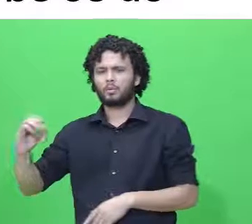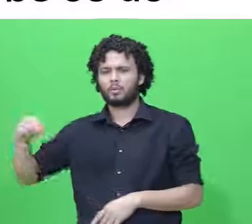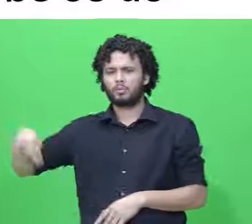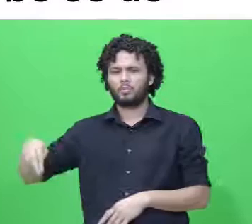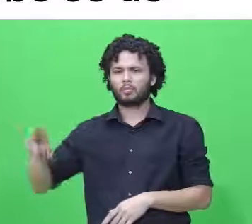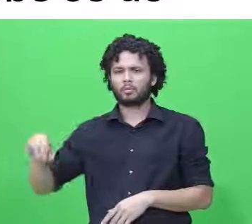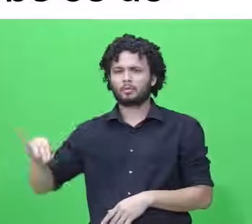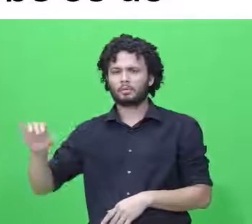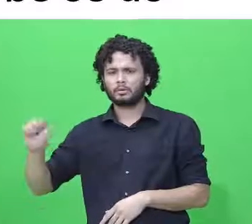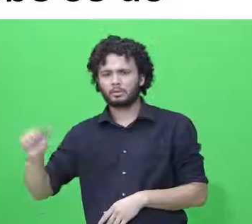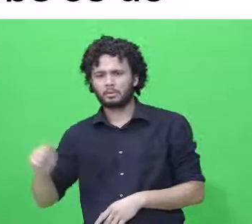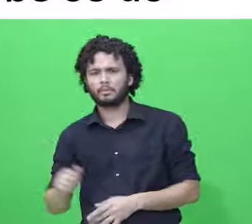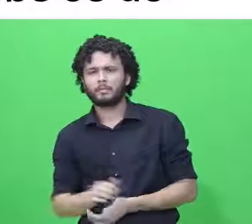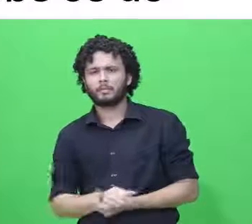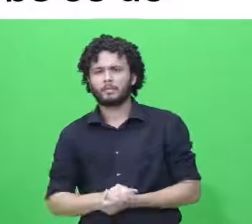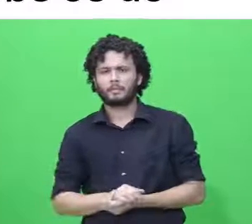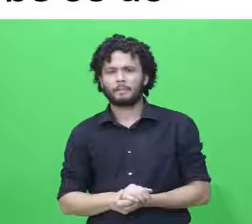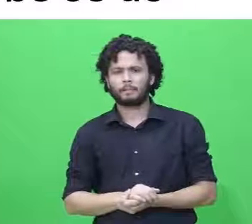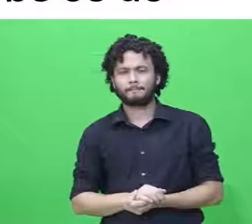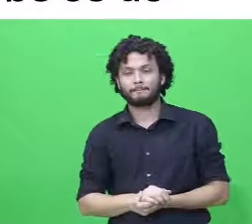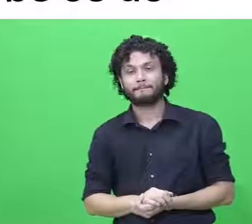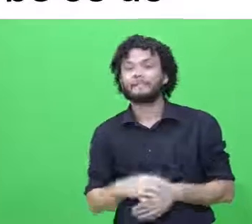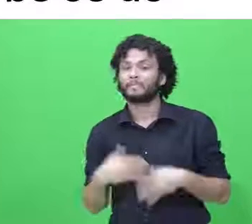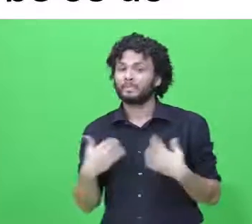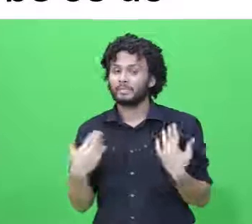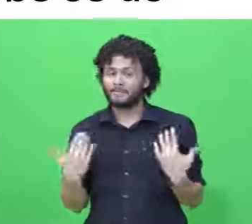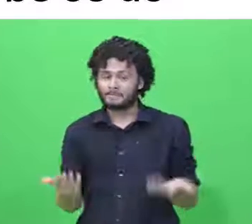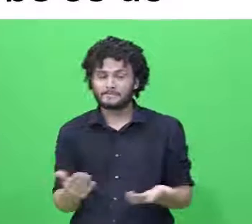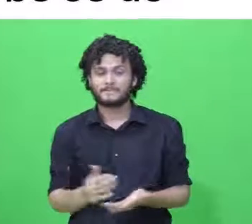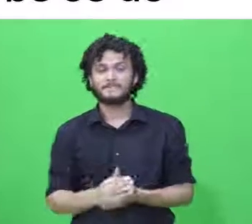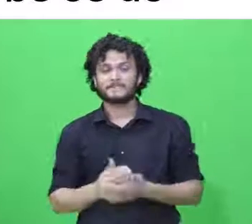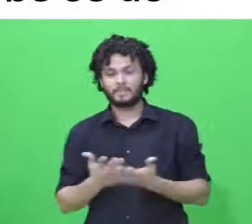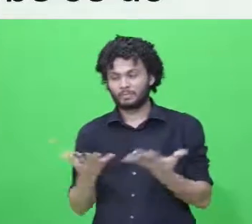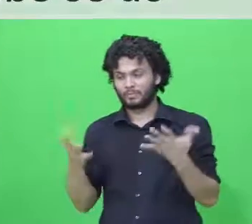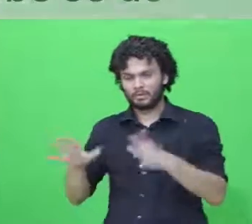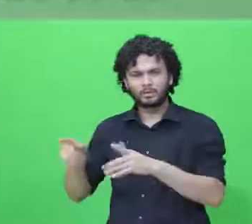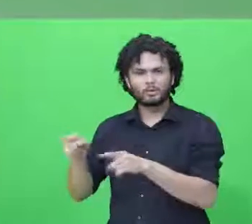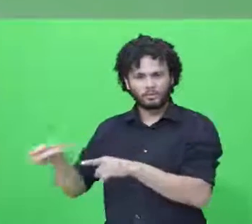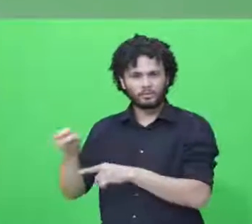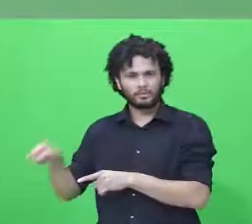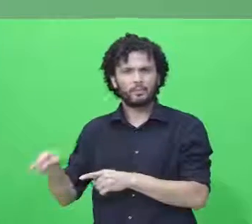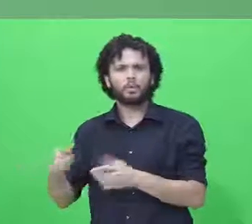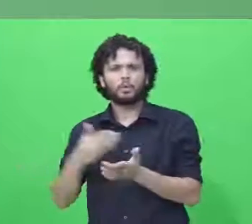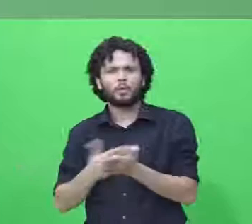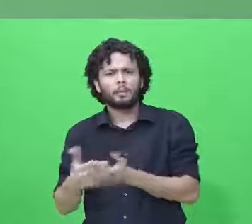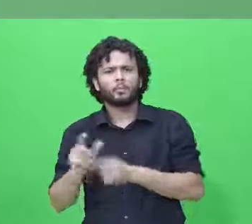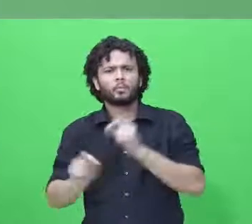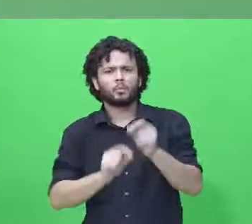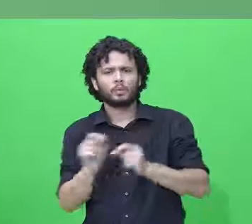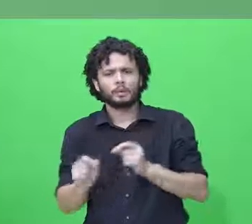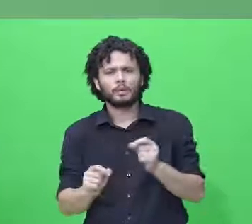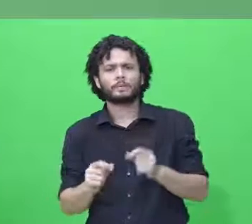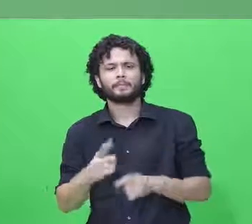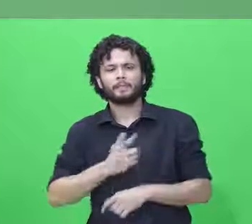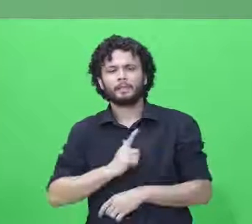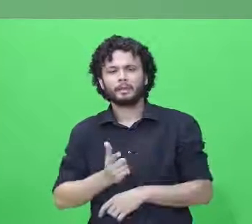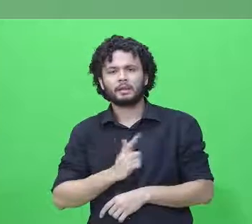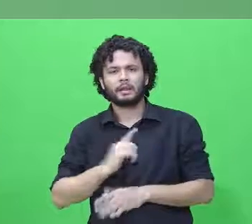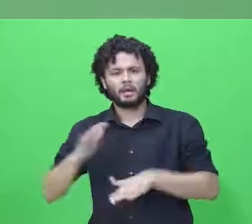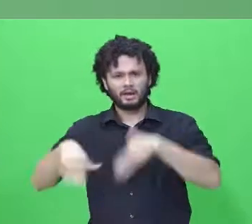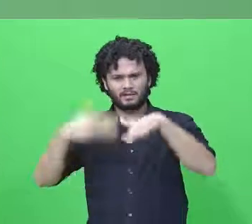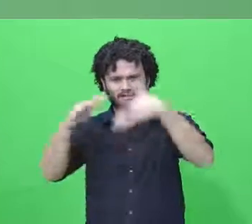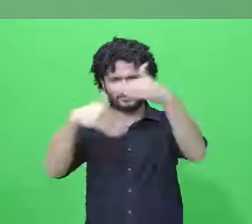de comunicação. Então, ou seja, essa ação integralista, ela vem justamente, então, começar a barrar aí o quê? O avanço,